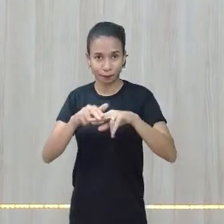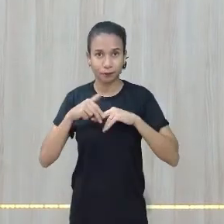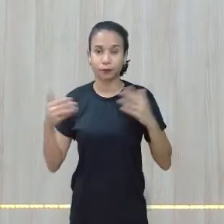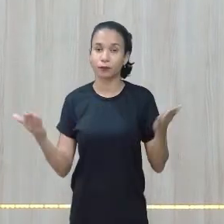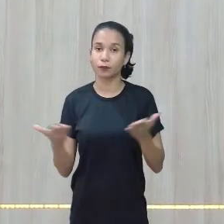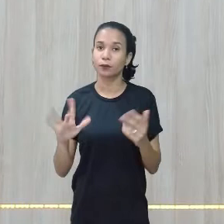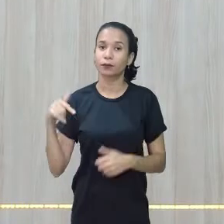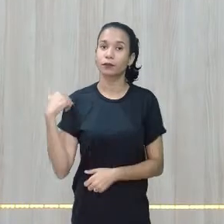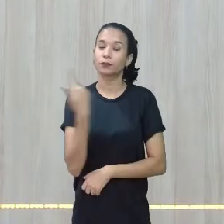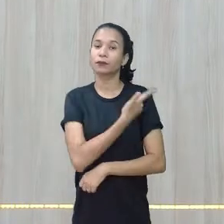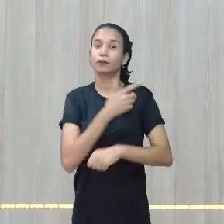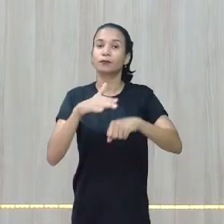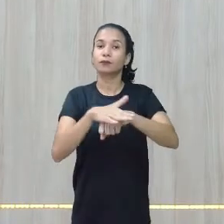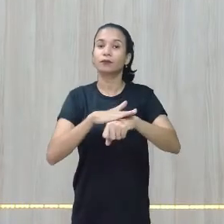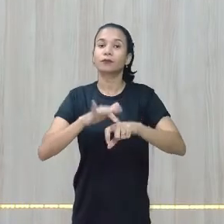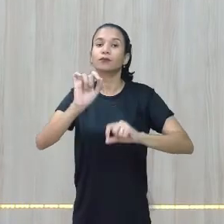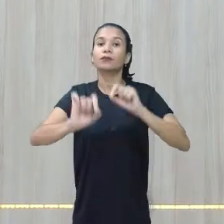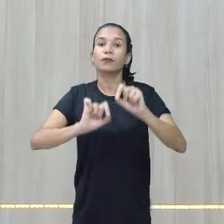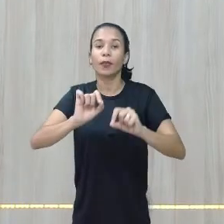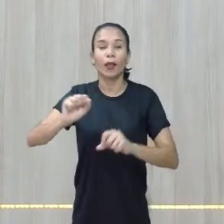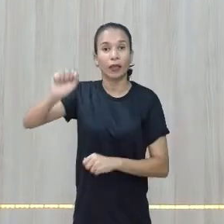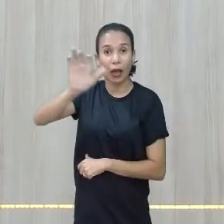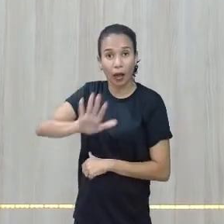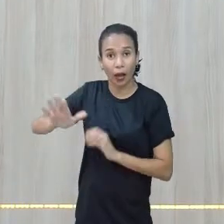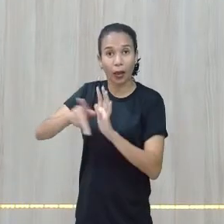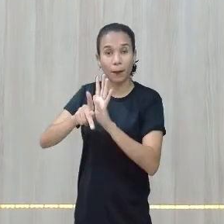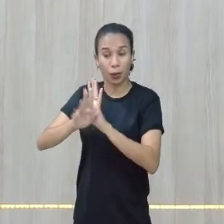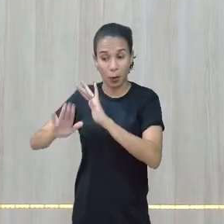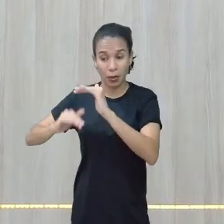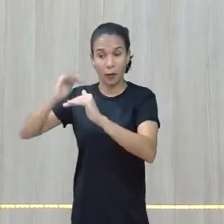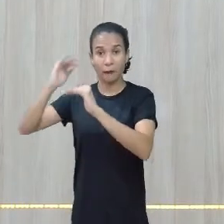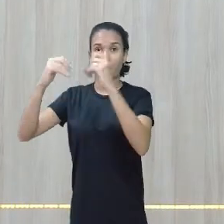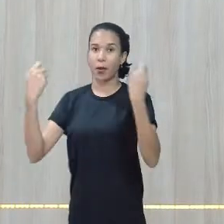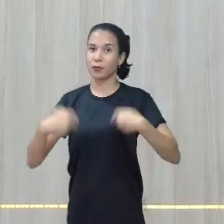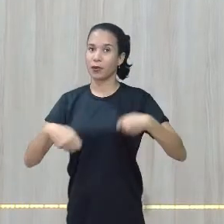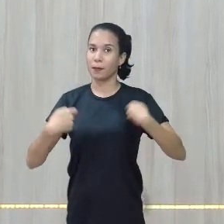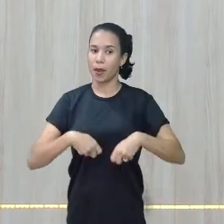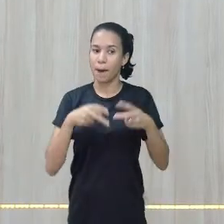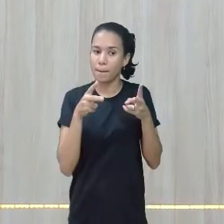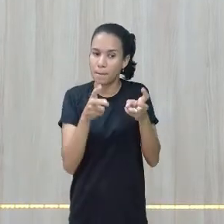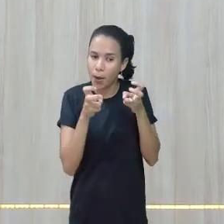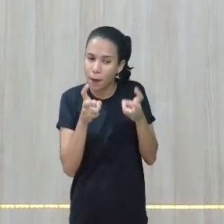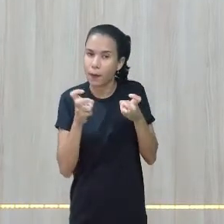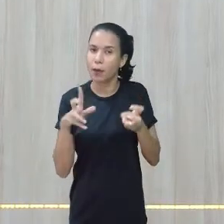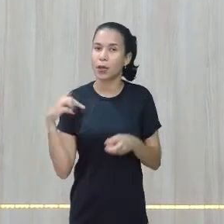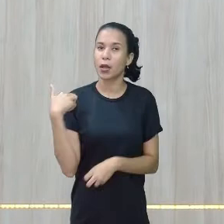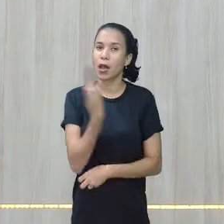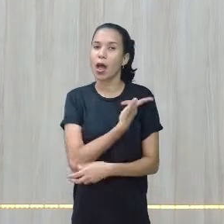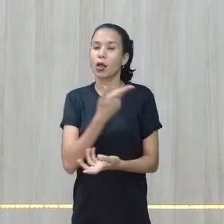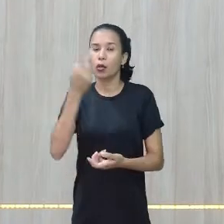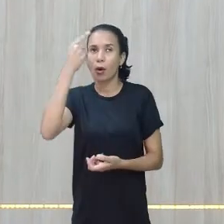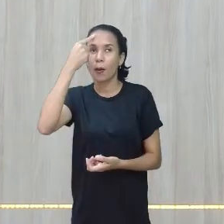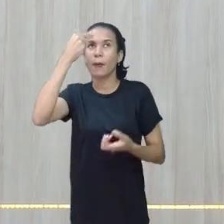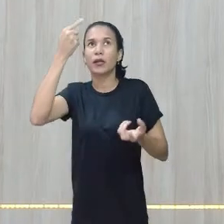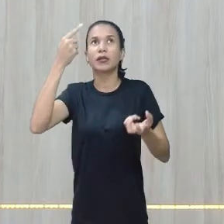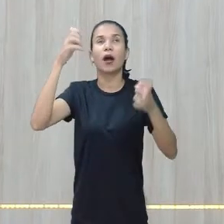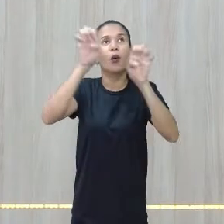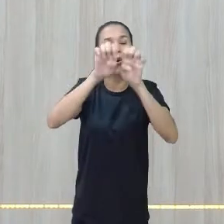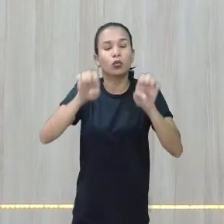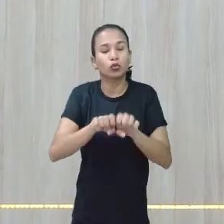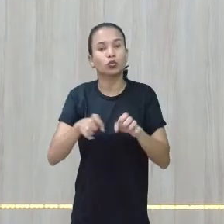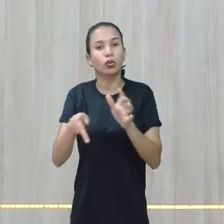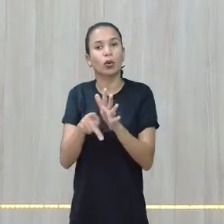vai falar um pouco das áreas de desenvolvimento que precisam ser percebidas quando a gente estrutura uma intervenção na sala